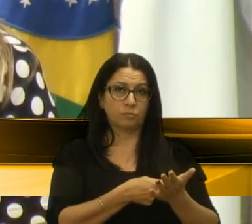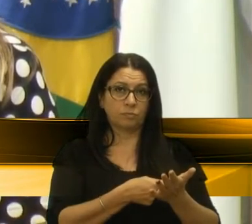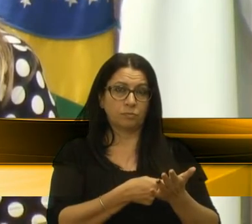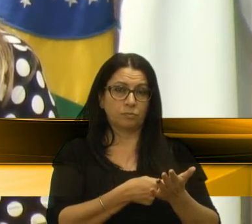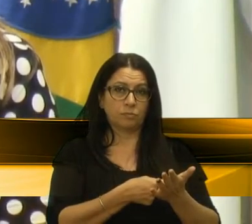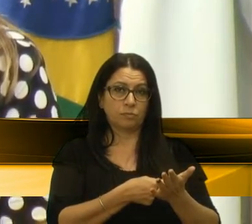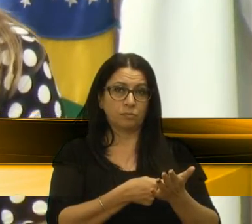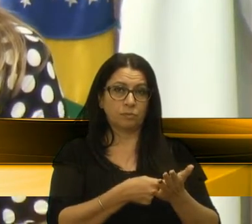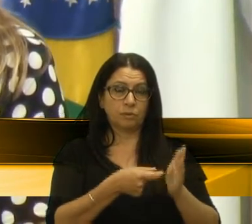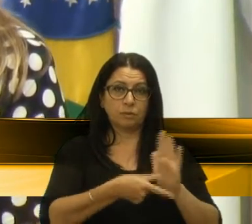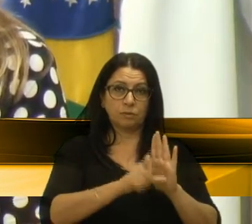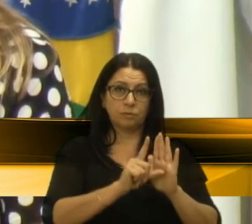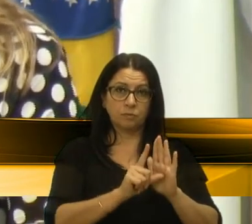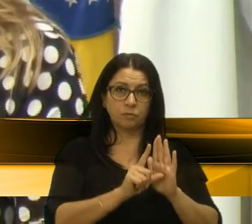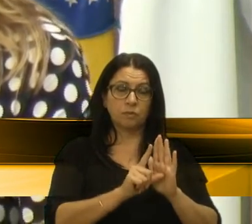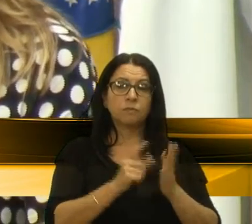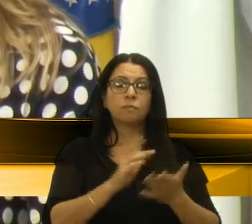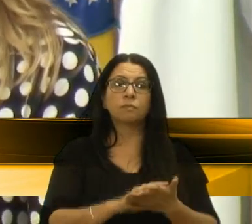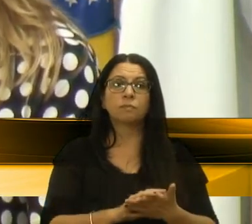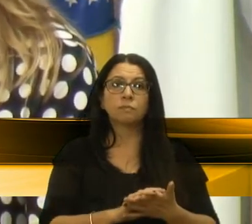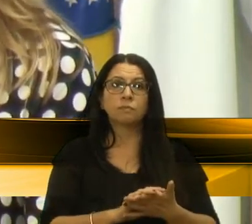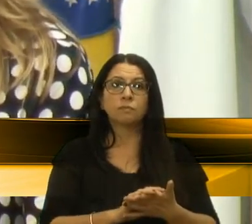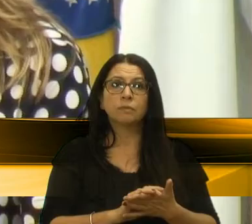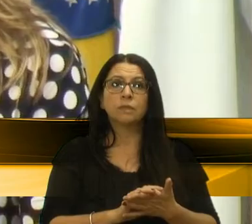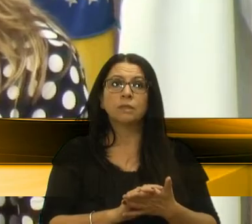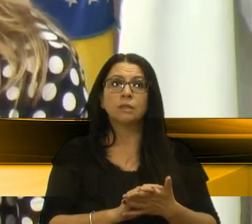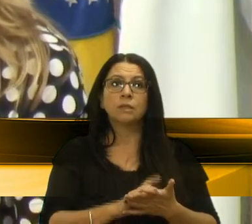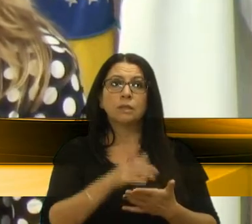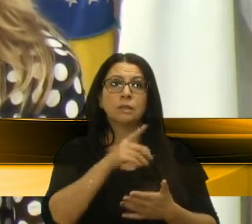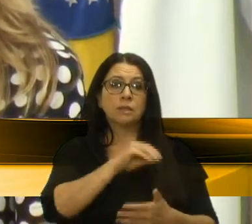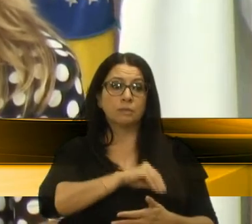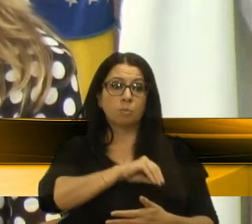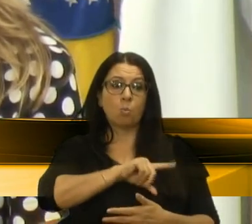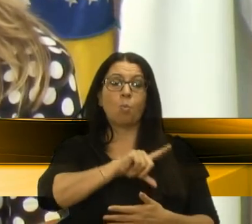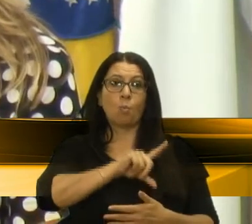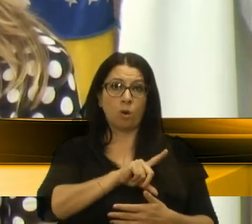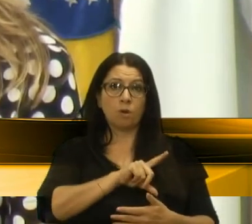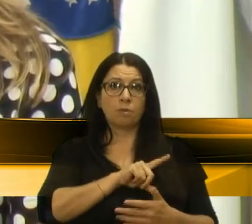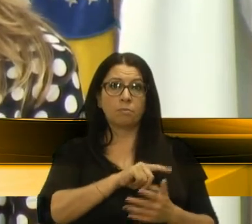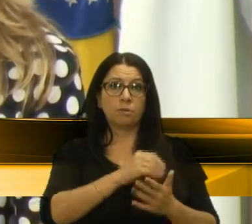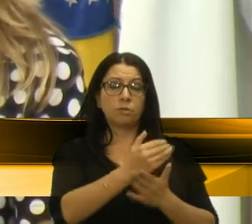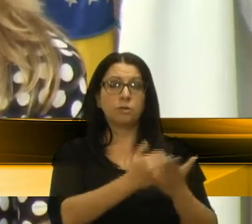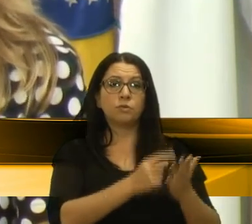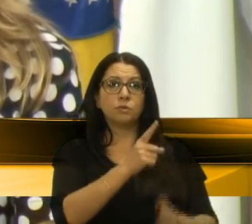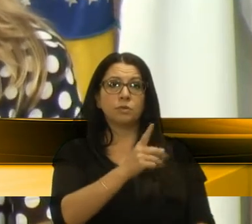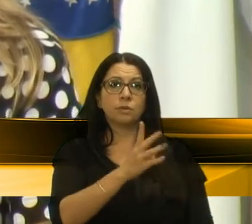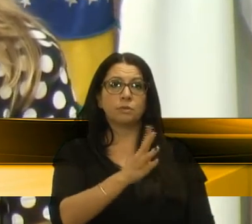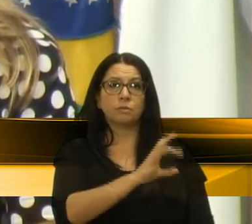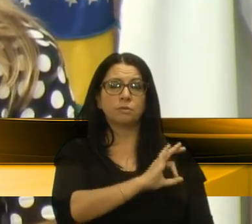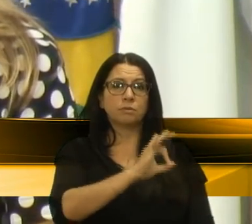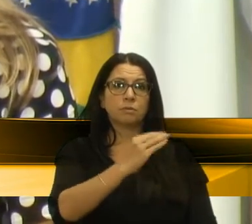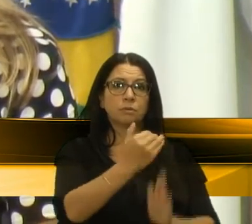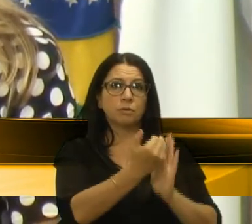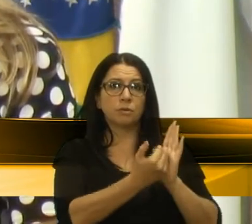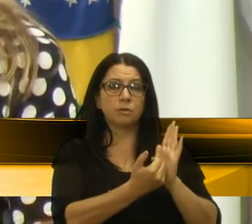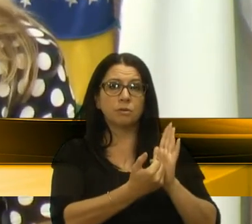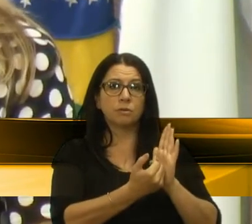que descontavam, e quem recebe mais, que antes descontava 14, está descontando